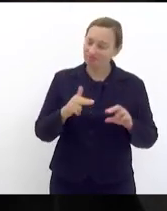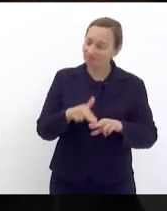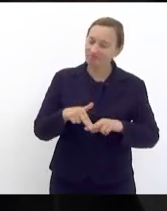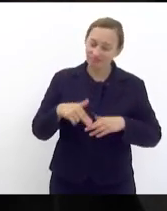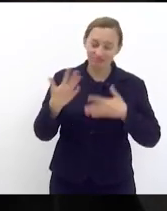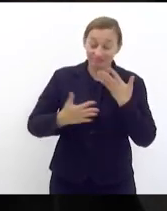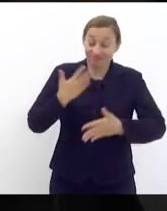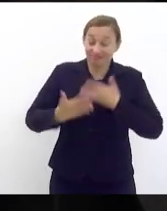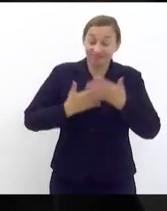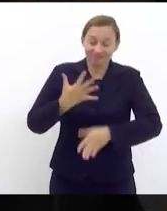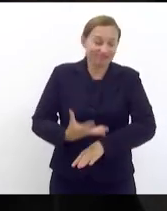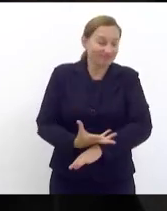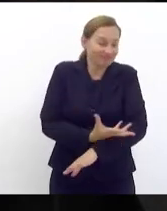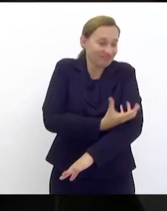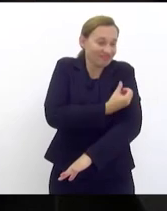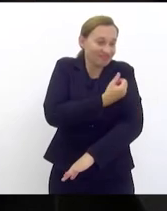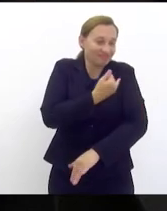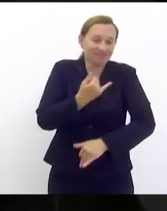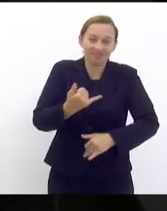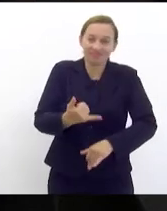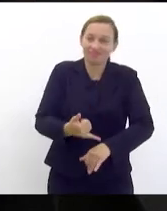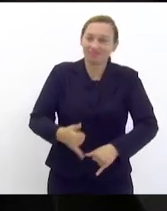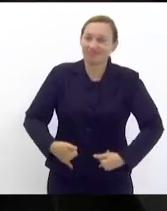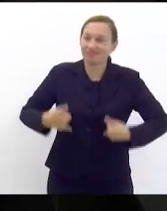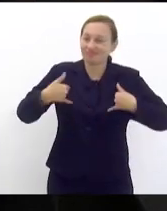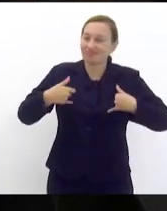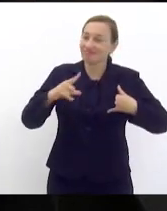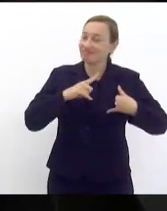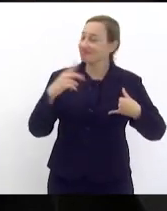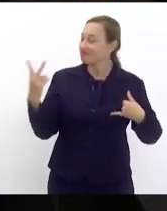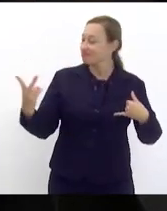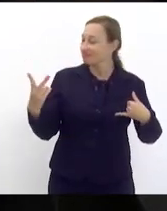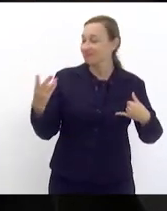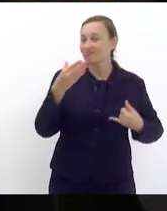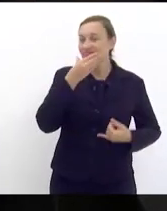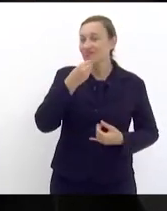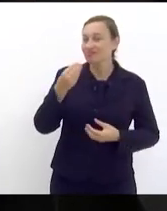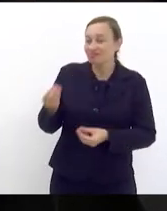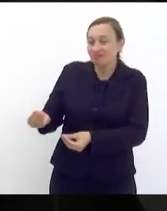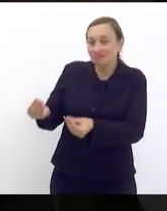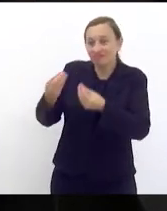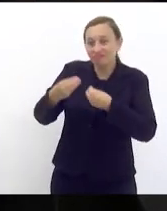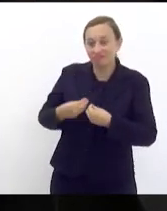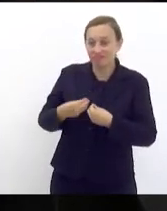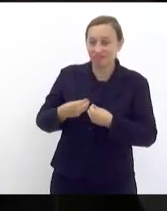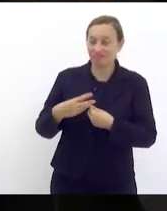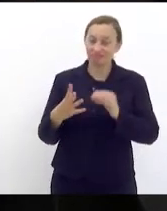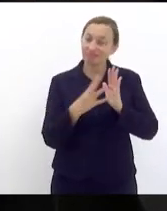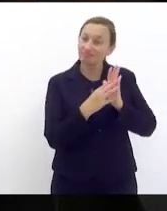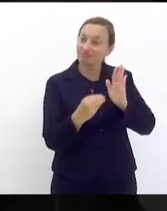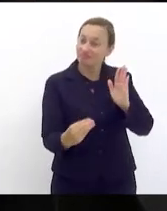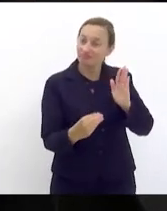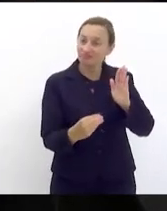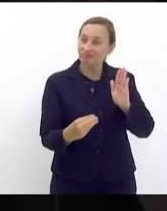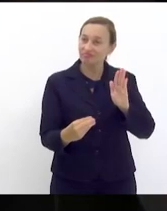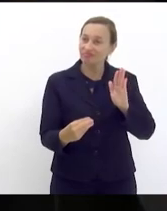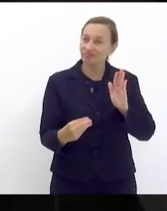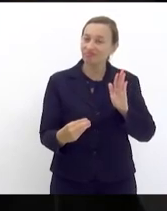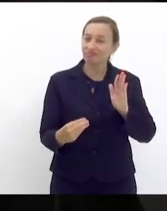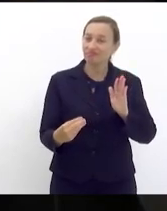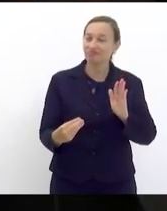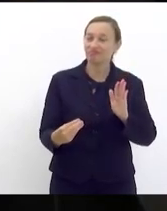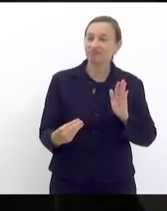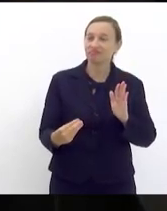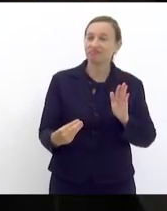muito, muito orgulho de saber que eu tenho os dois homens que a vida me dá de exemplo, que me dá de